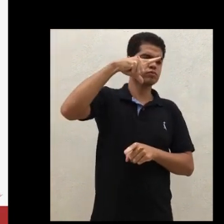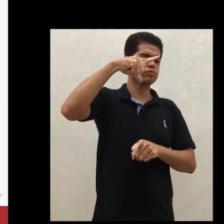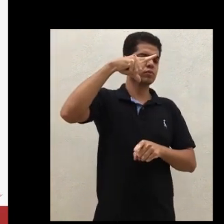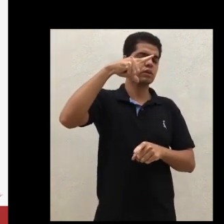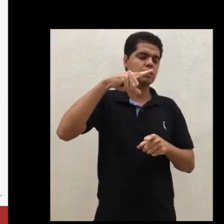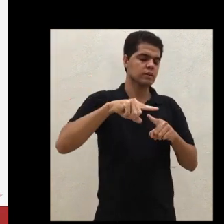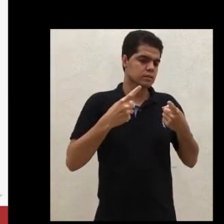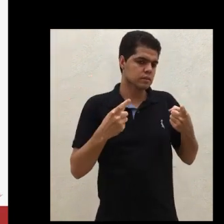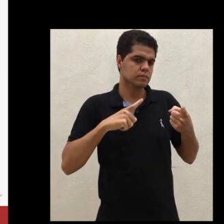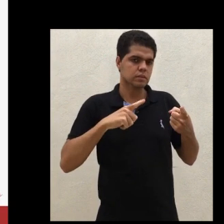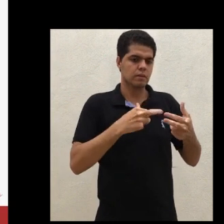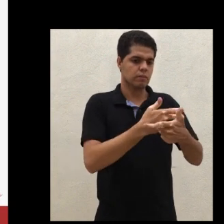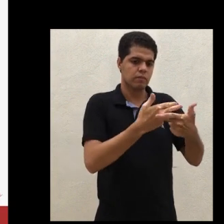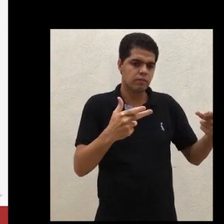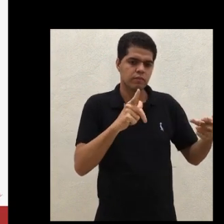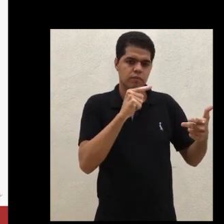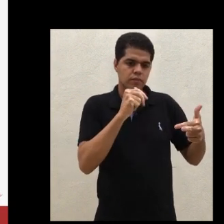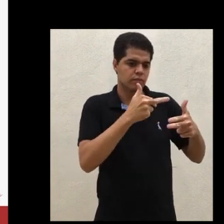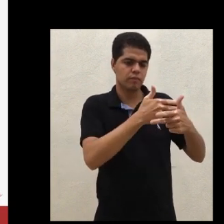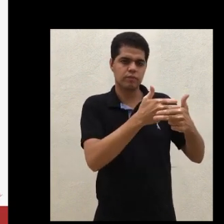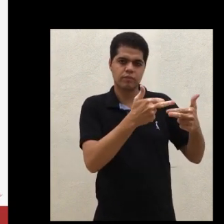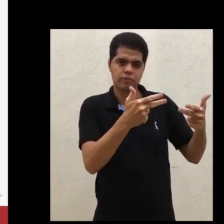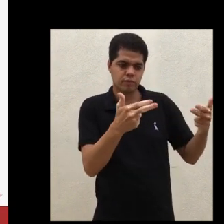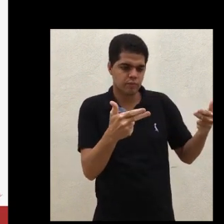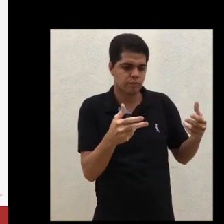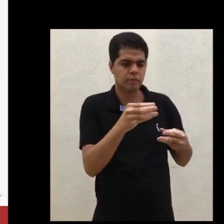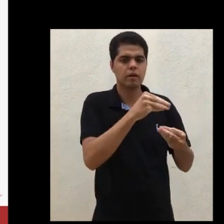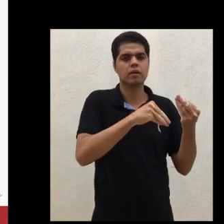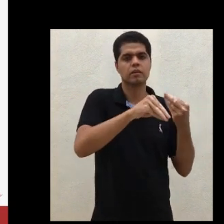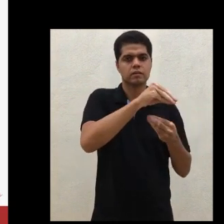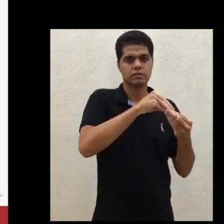interior da massa do efluente líquido,